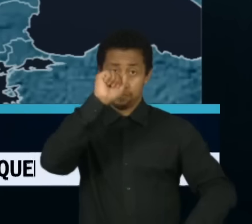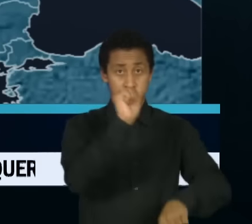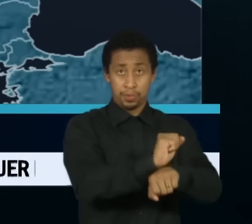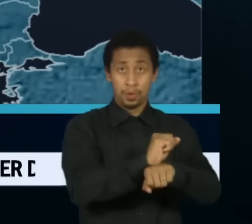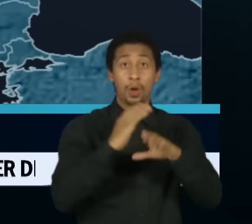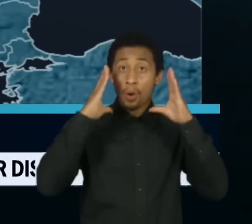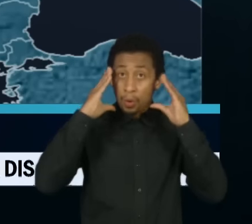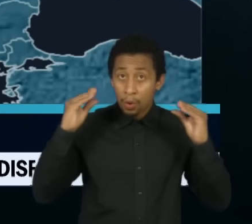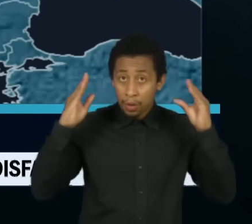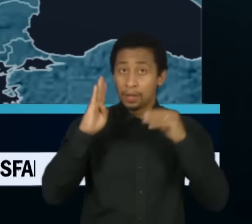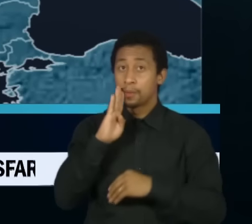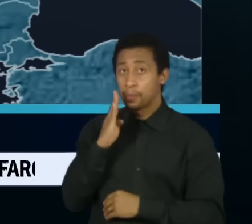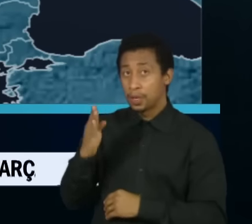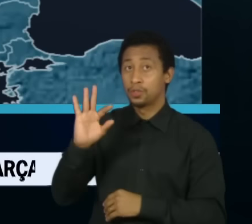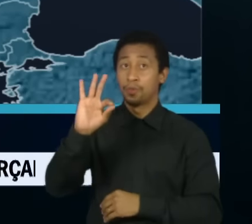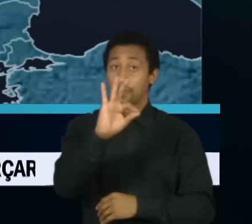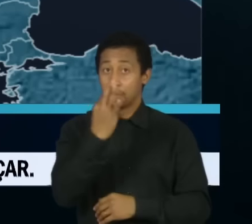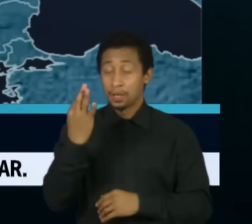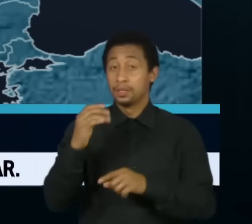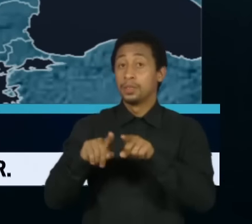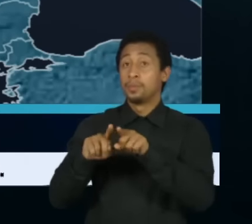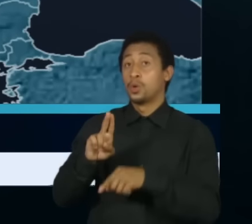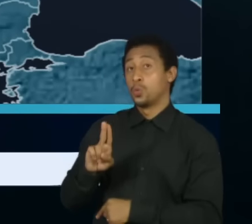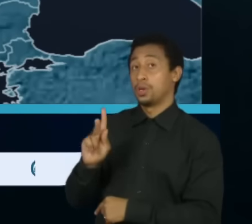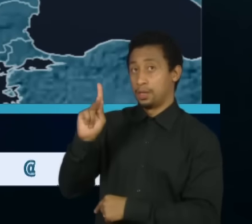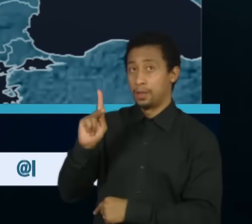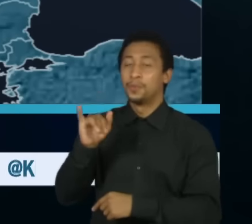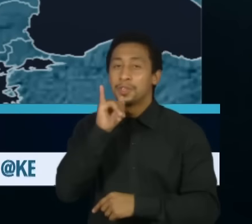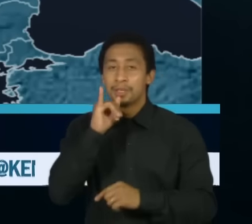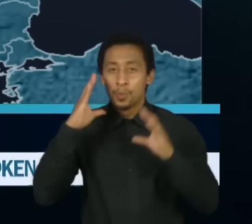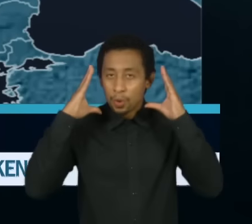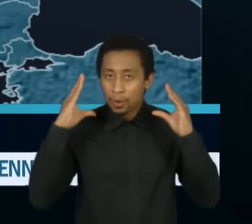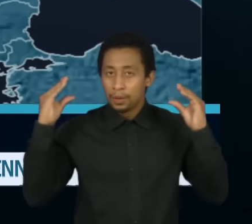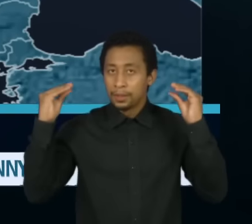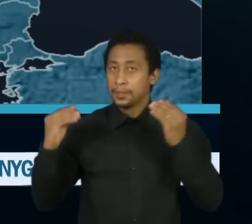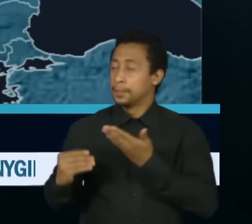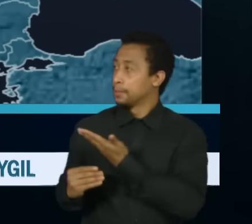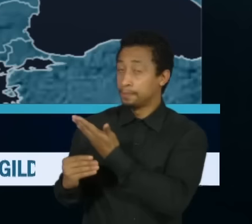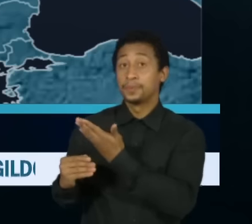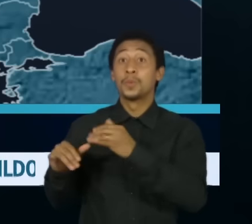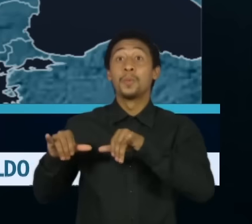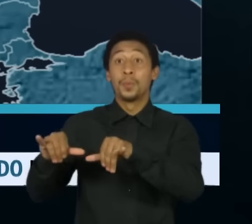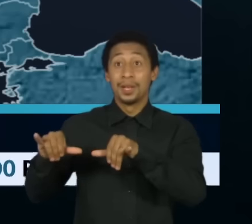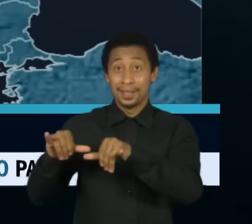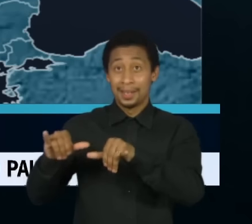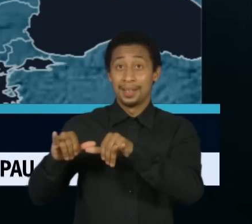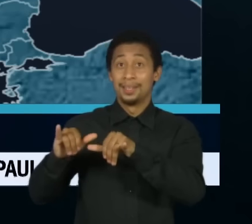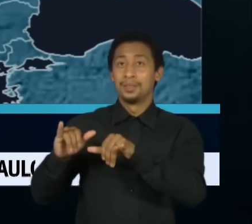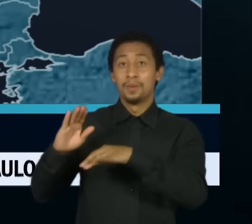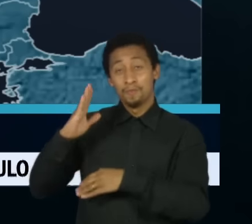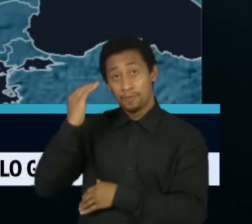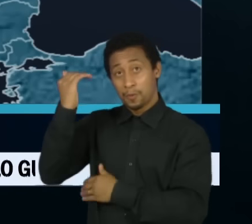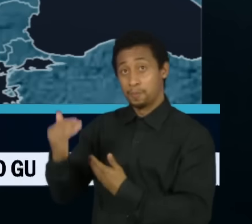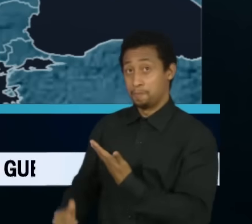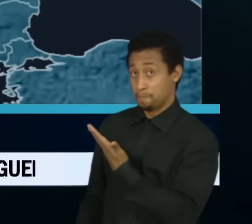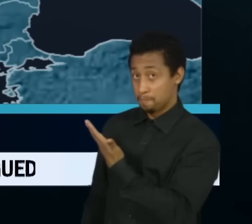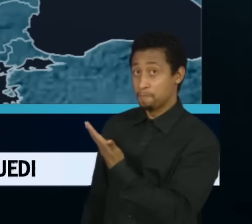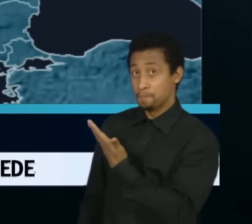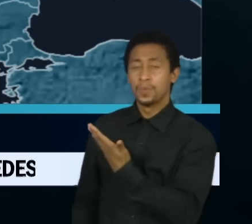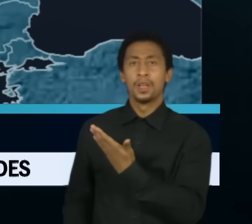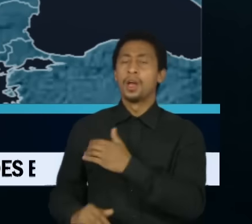Holanda, Bélgica, França e Reino Unido. Na Holanda, por exemplo, a maior rede de supermercados, Albert Heijn, disse que irá eliminar